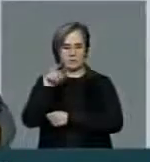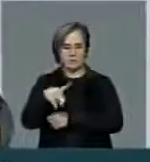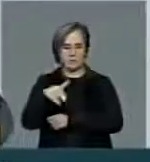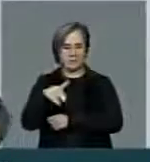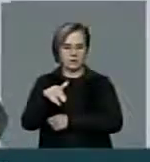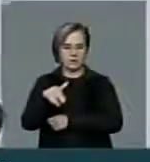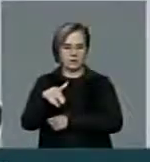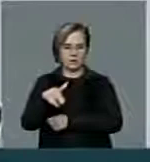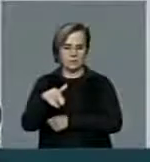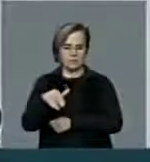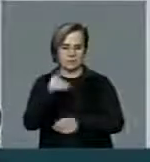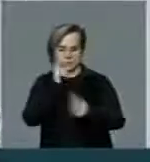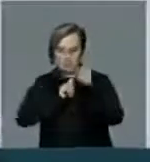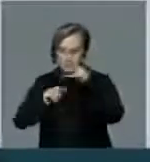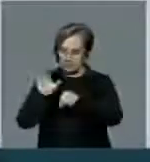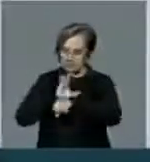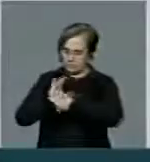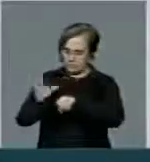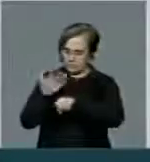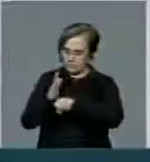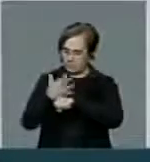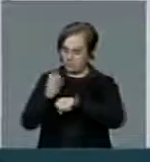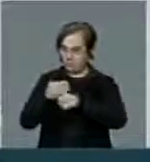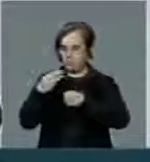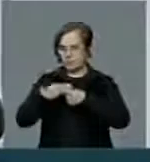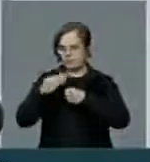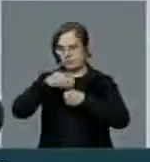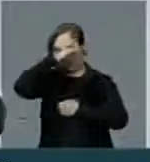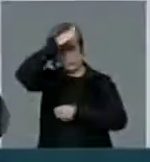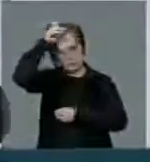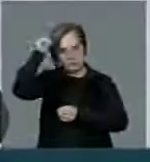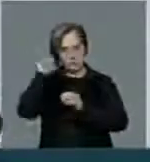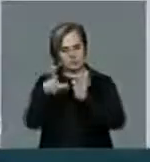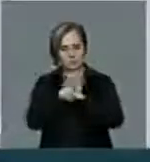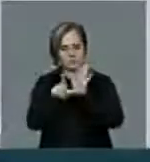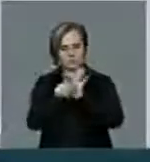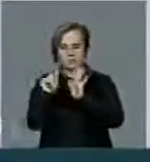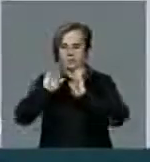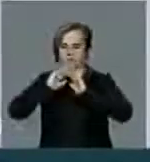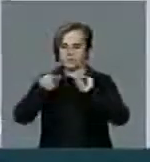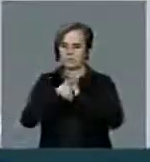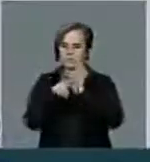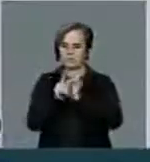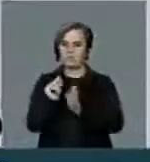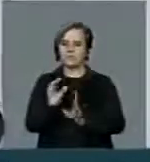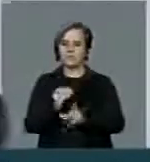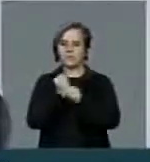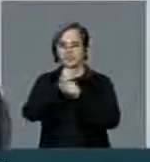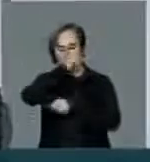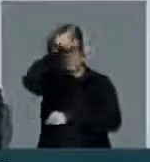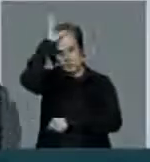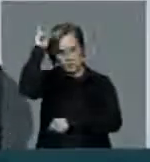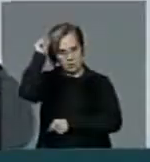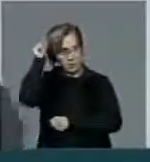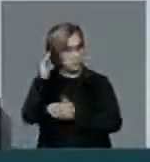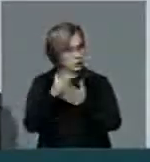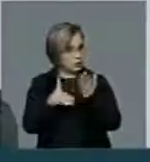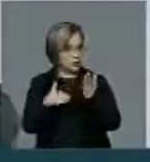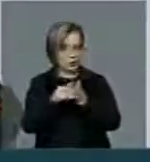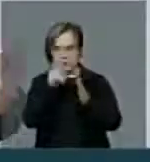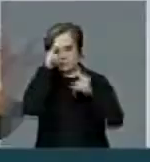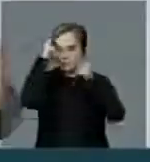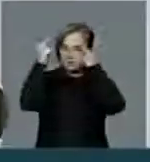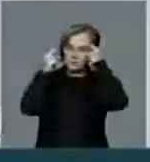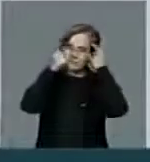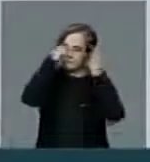Municipal, para a capacitação dos municípios da Amazônia Legal no financiamento que ele tem do Fundo Amazônia. Então, todas as